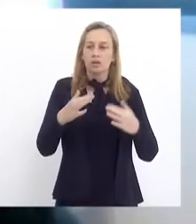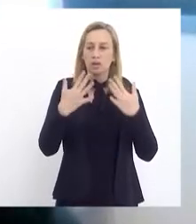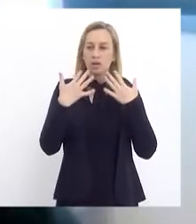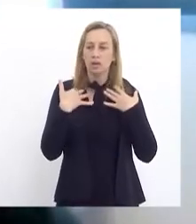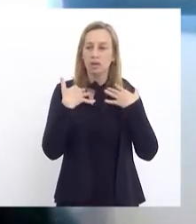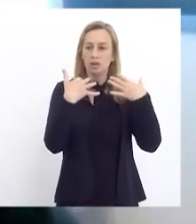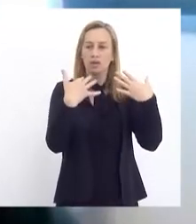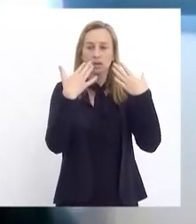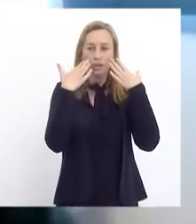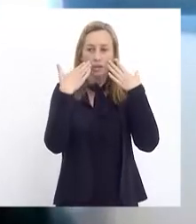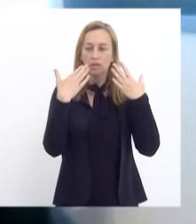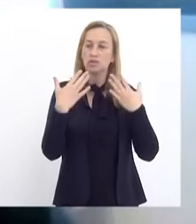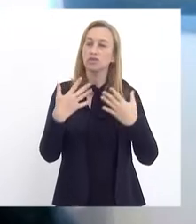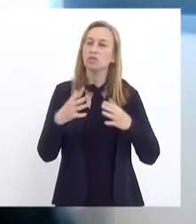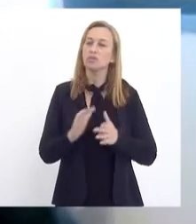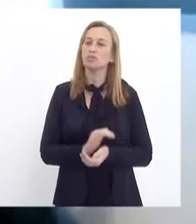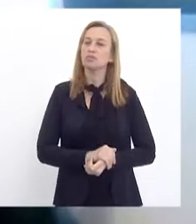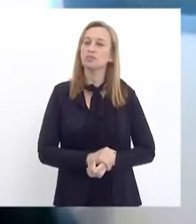pública,